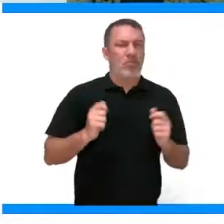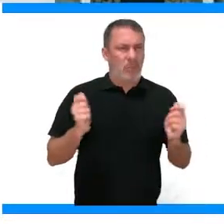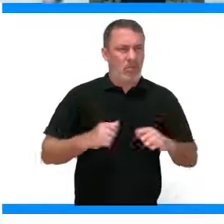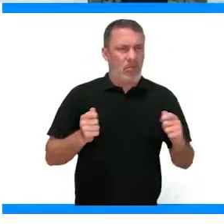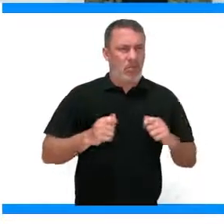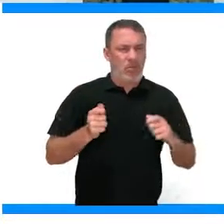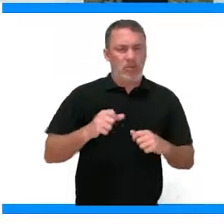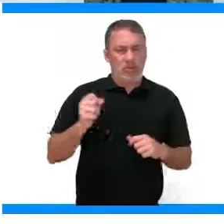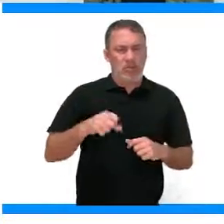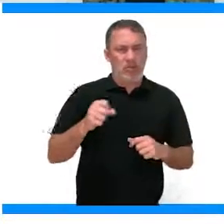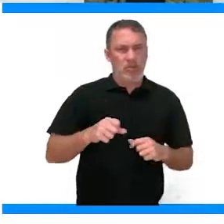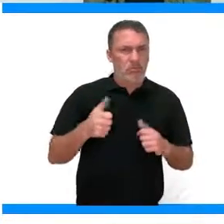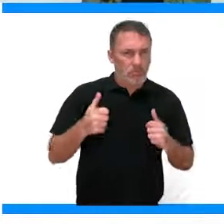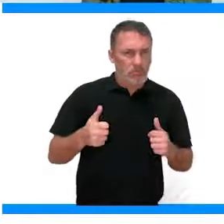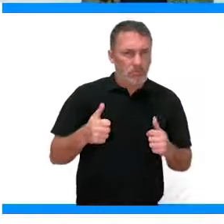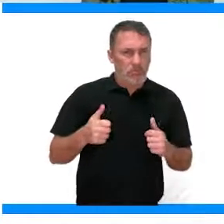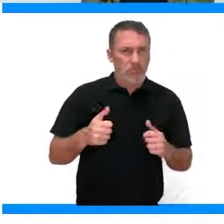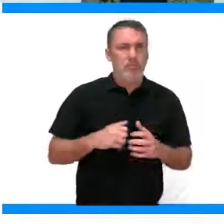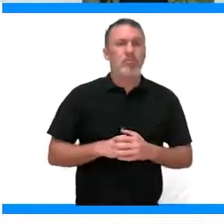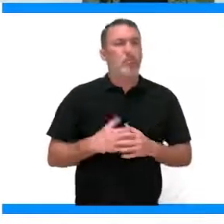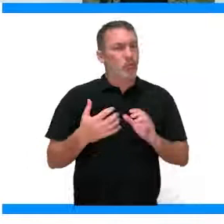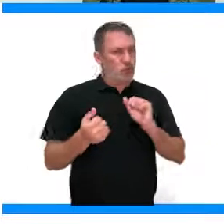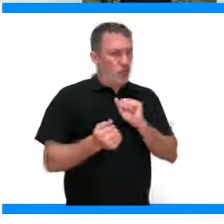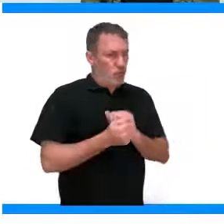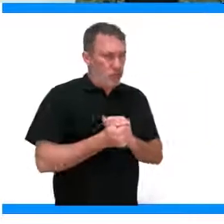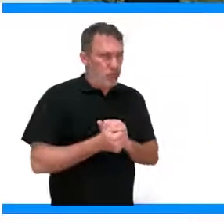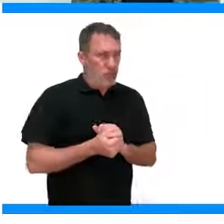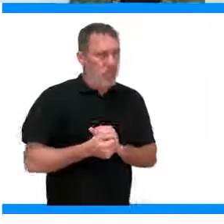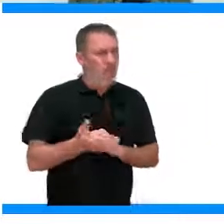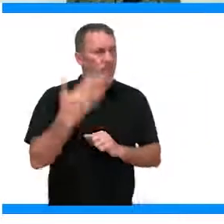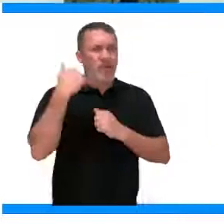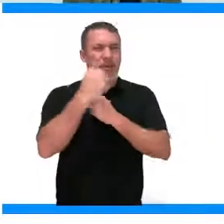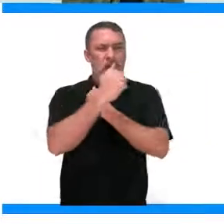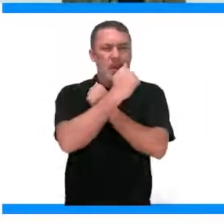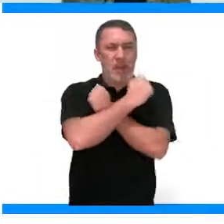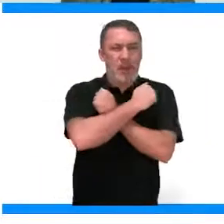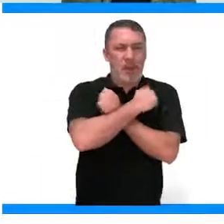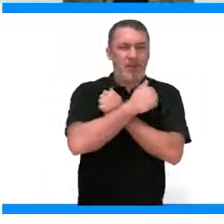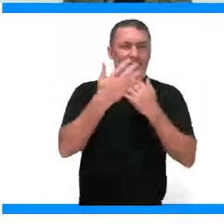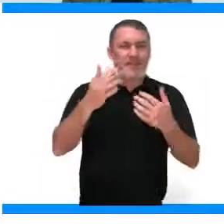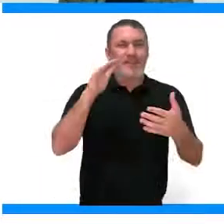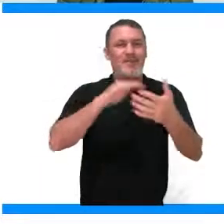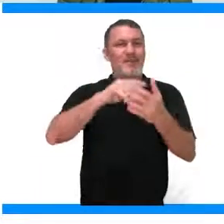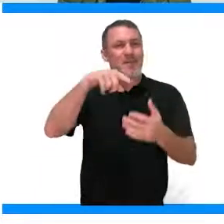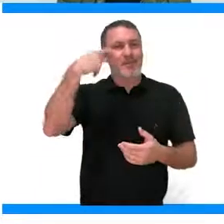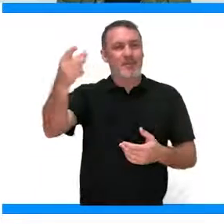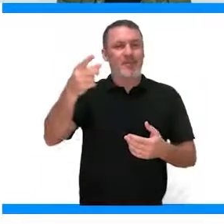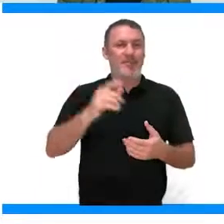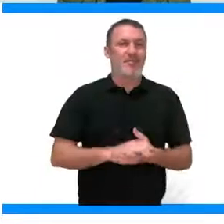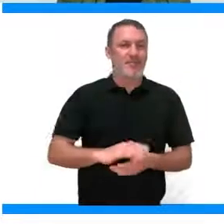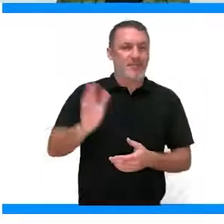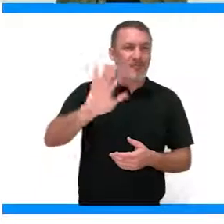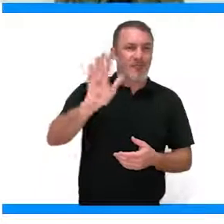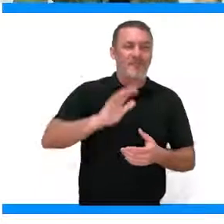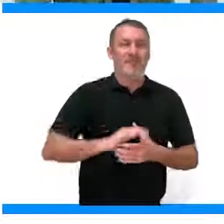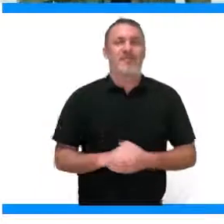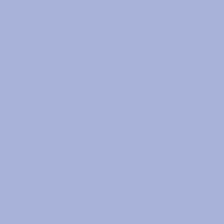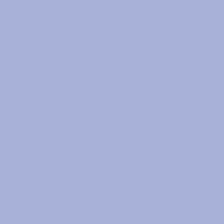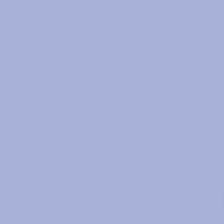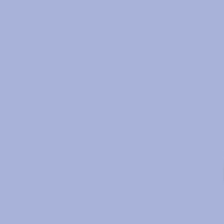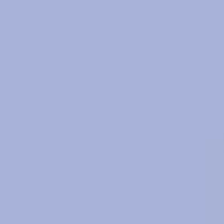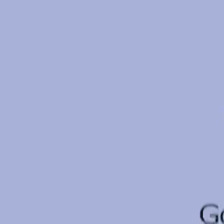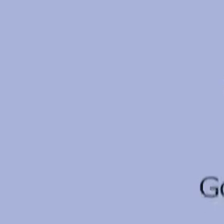mudar. Bertolt Brecht. Tamo junto? Grande abraço, até a próxima. Valeu!